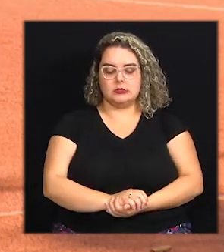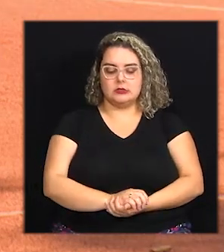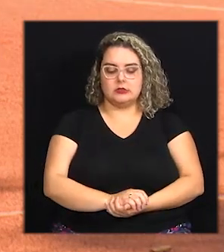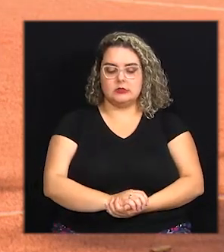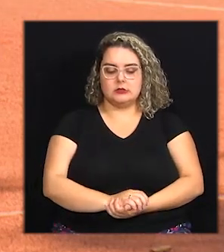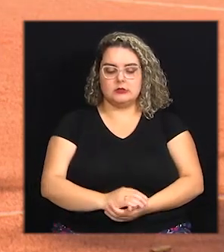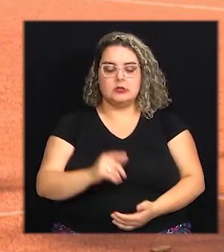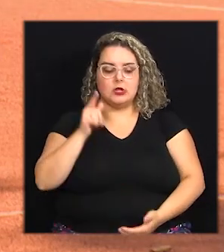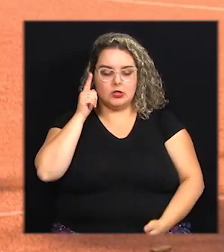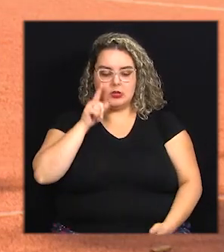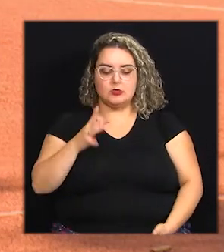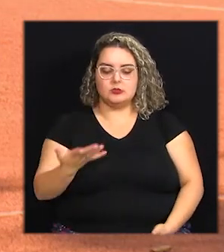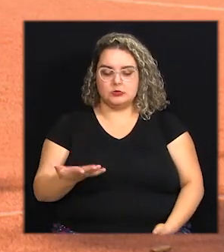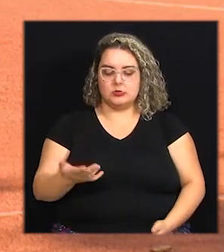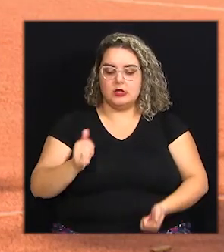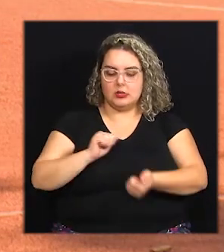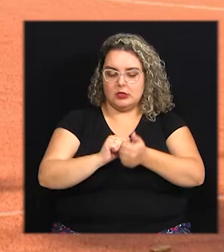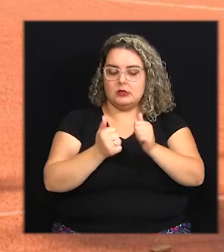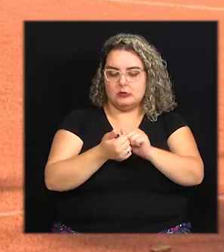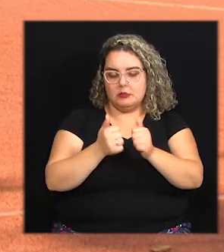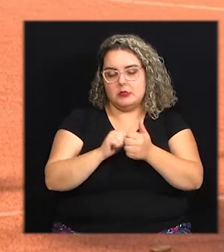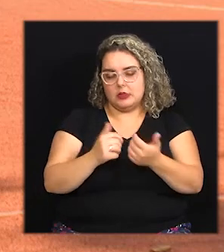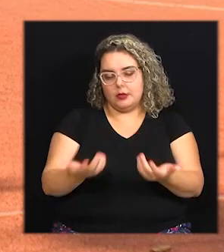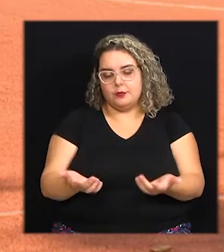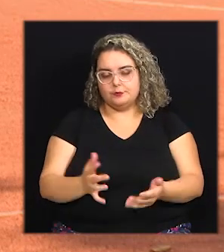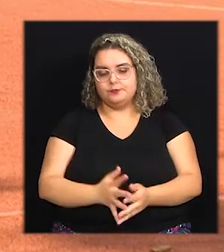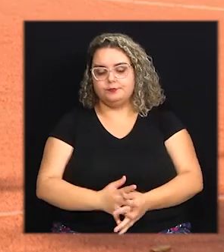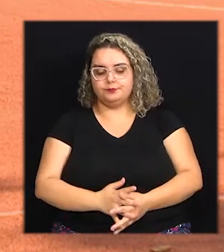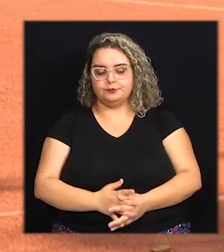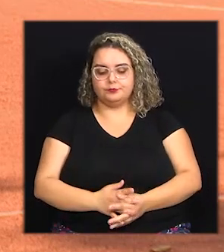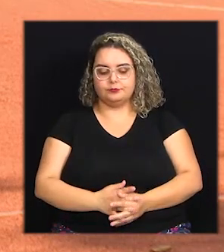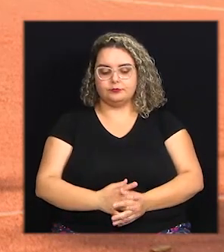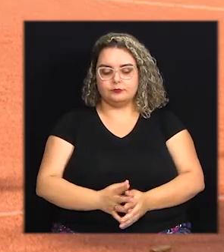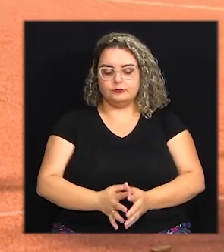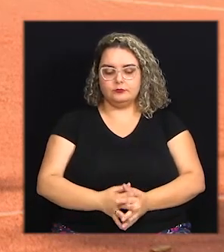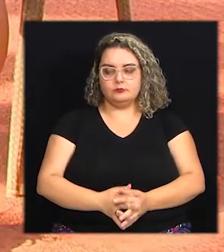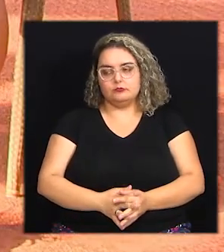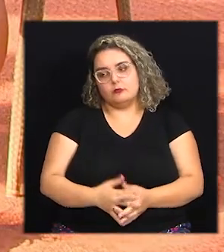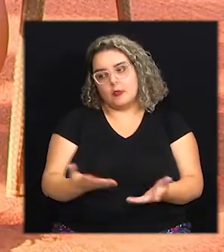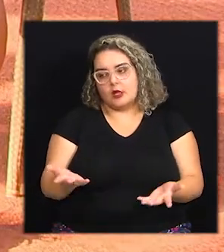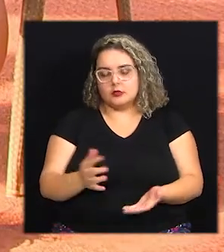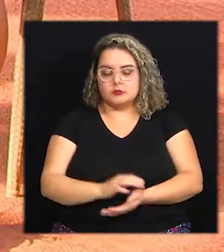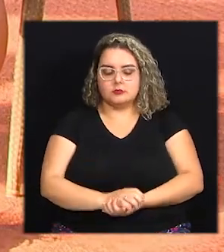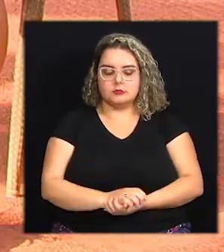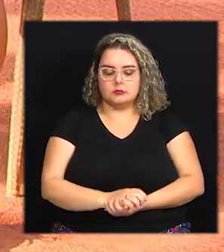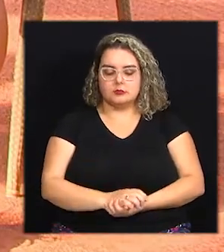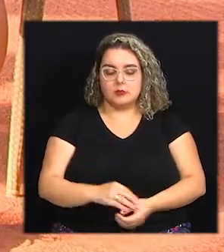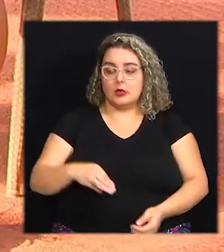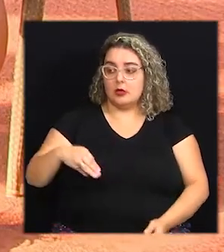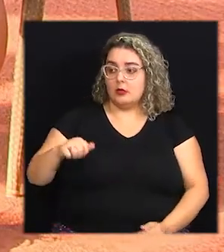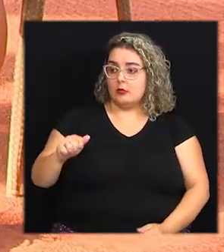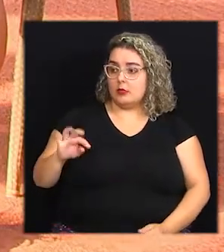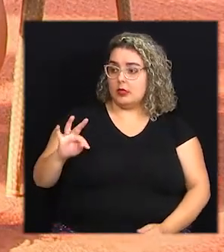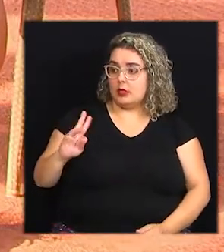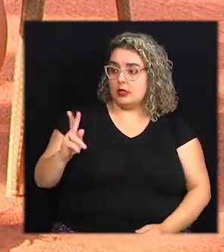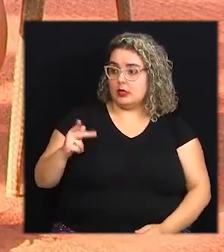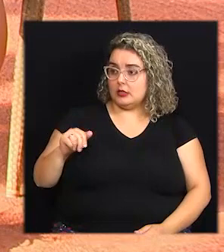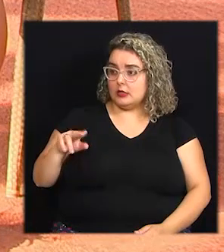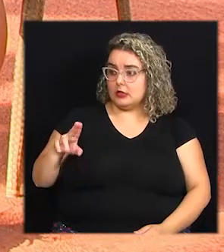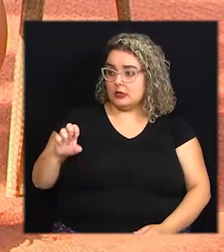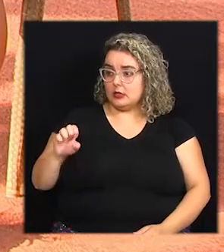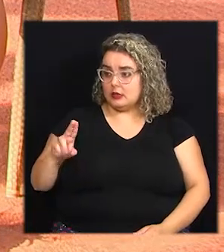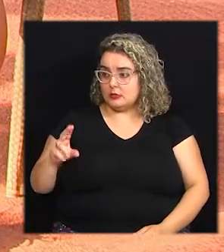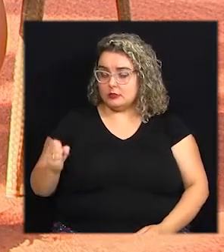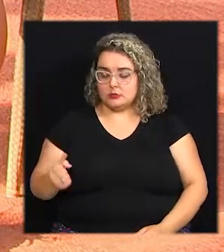gente consegue ajustar, assim, sabe? Mas é isso. E, Matheus, você prefere